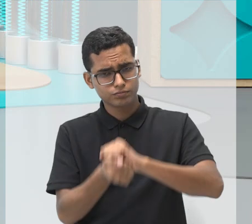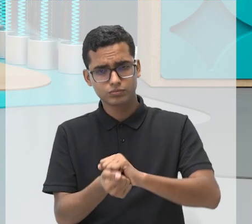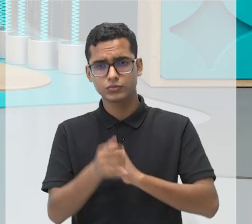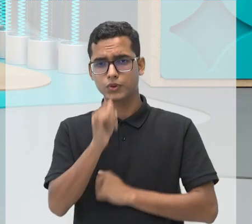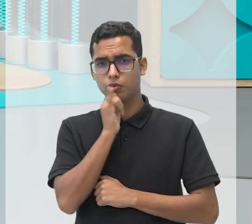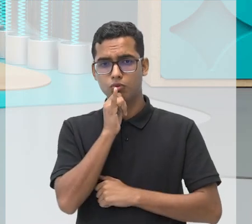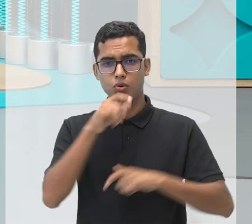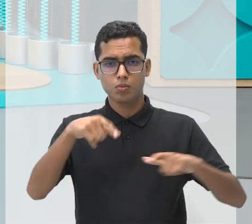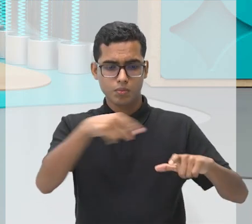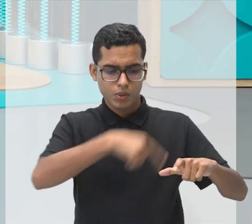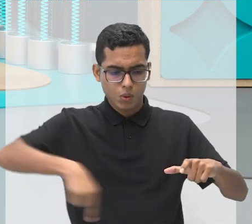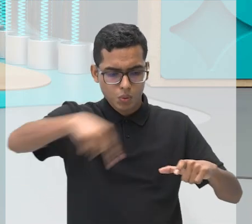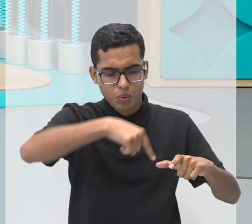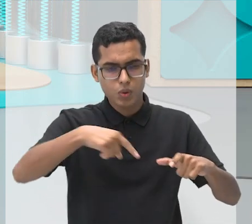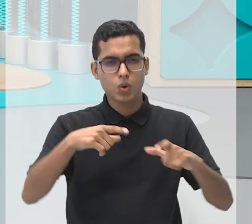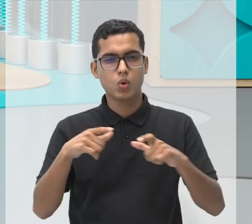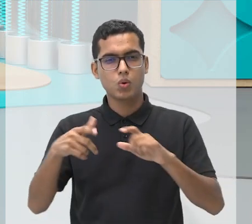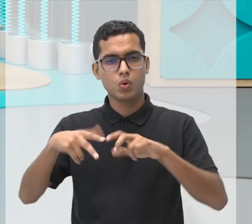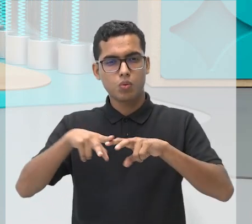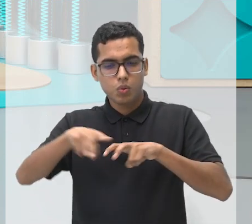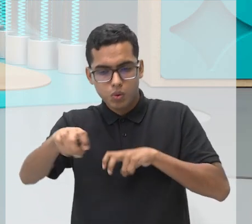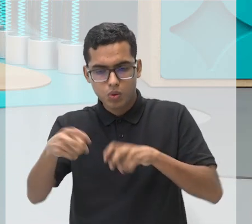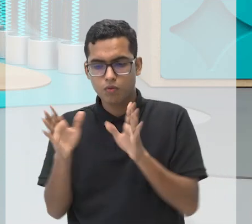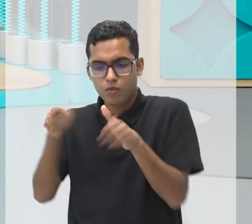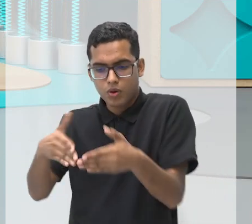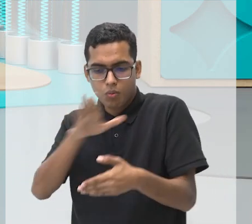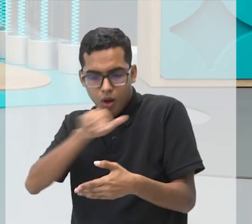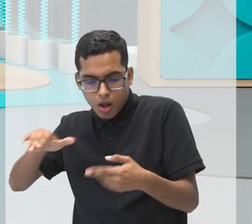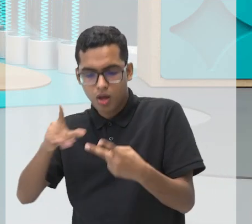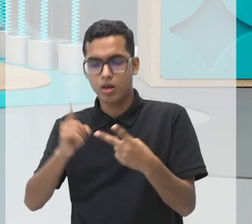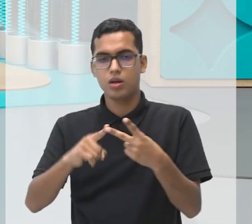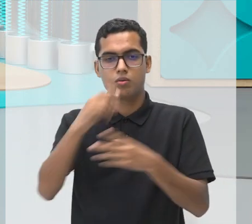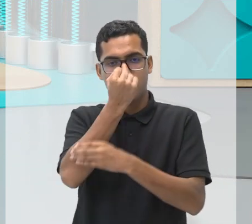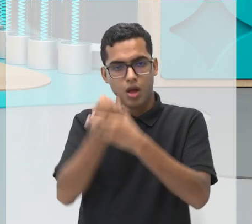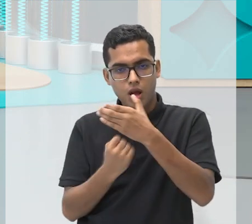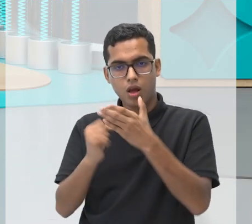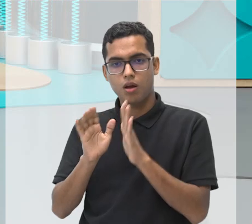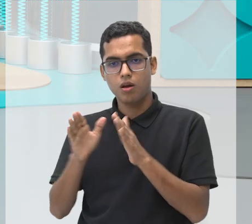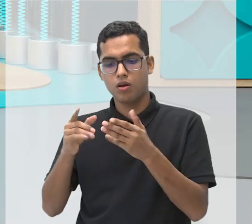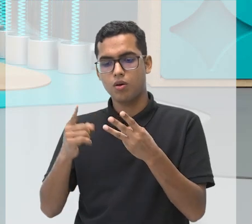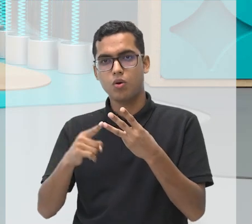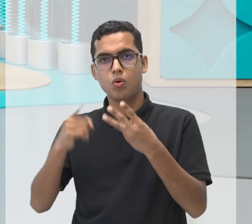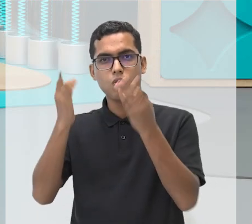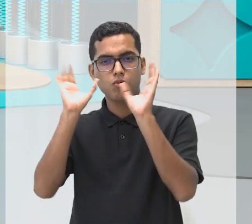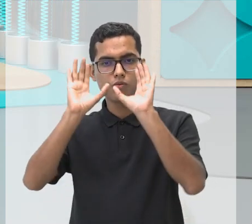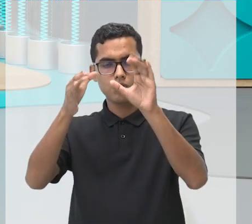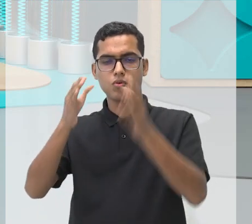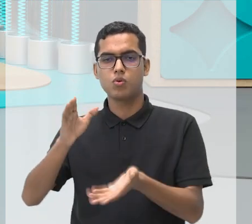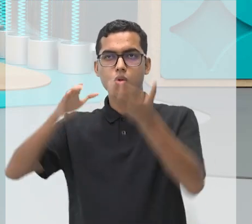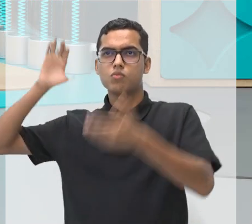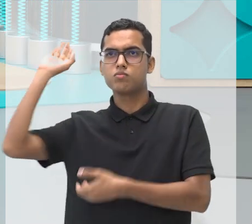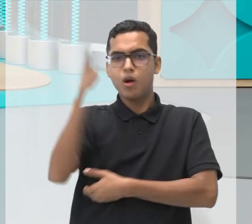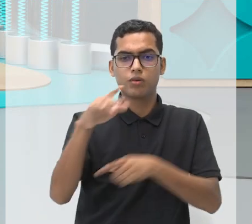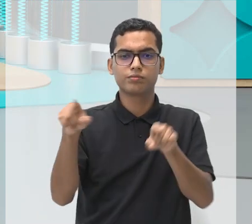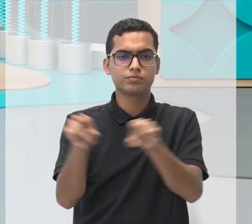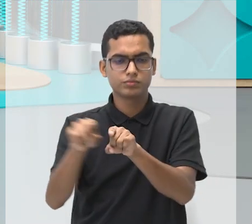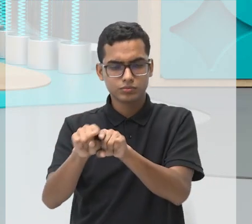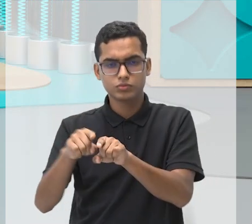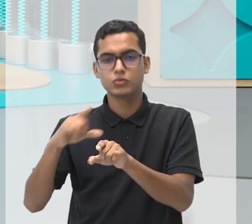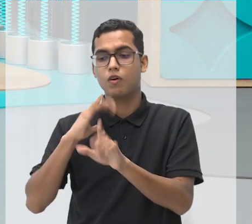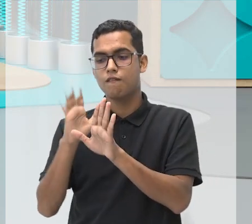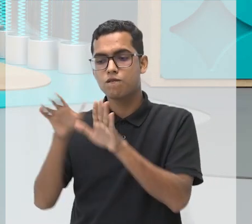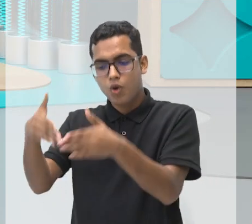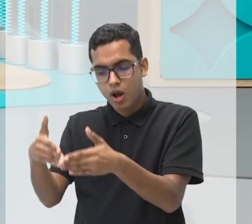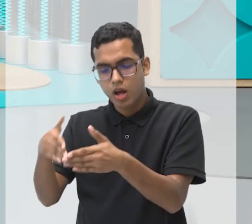o mini atletismo, o mini basquete, o mini voleibol, que vão dar para a gente um repertório desses movimentos, vão iniciar um treino